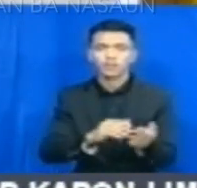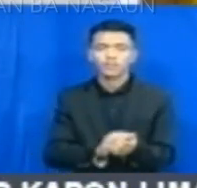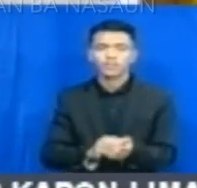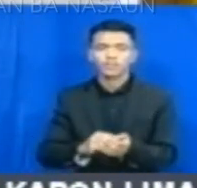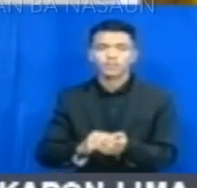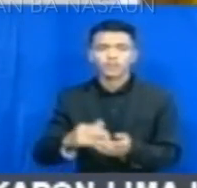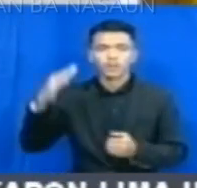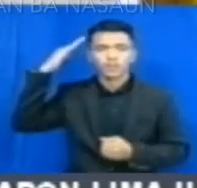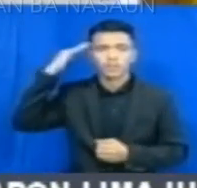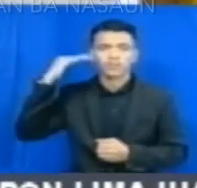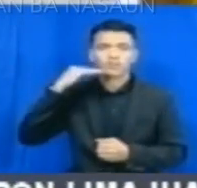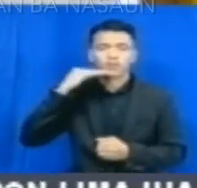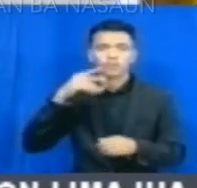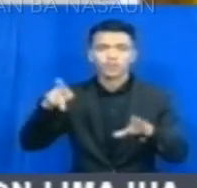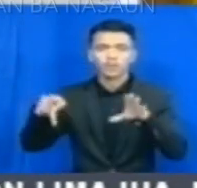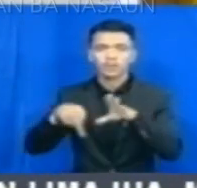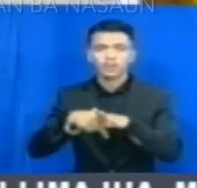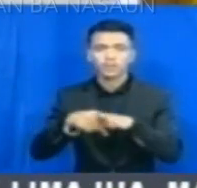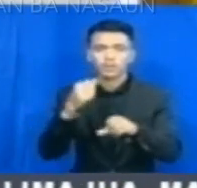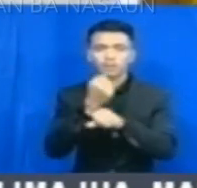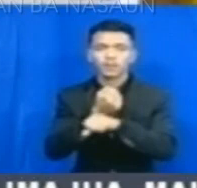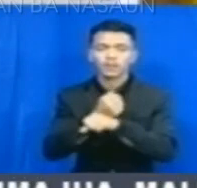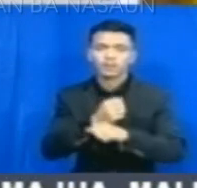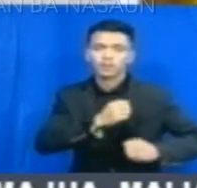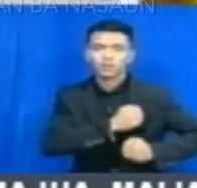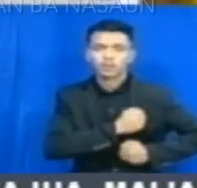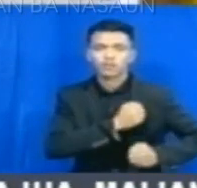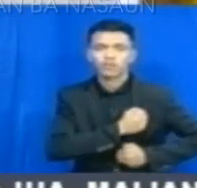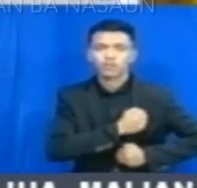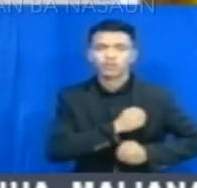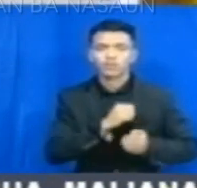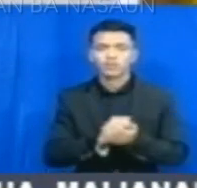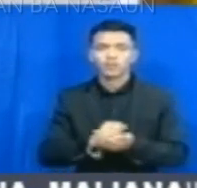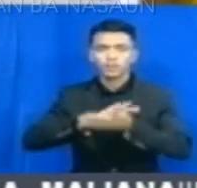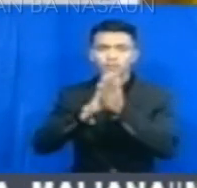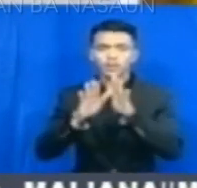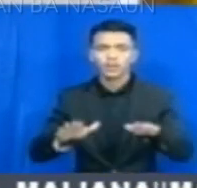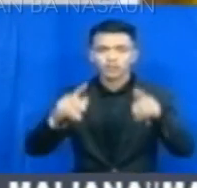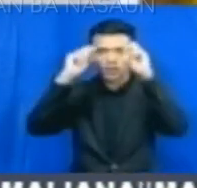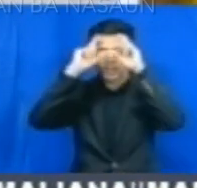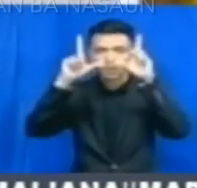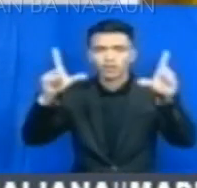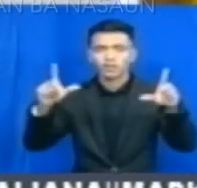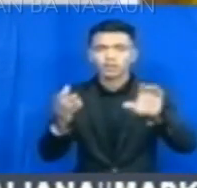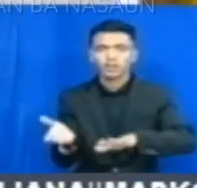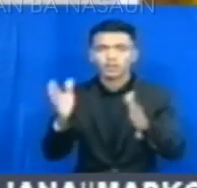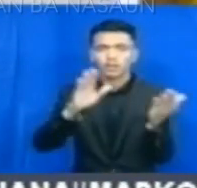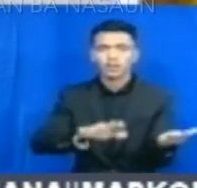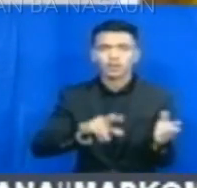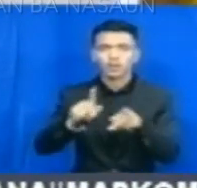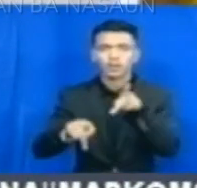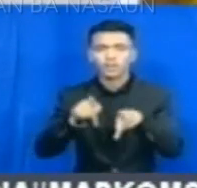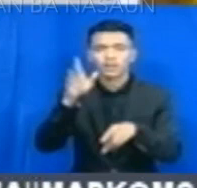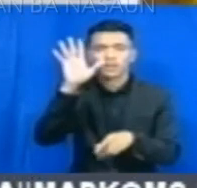da Coreia, neva, participa, Macas e Forças de Paz e Timor-Leste, La Con Ema, na em Lima.